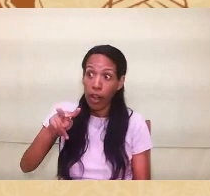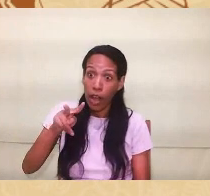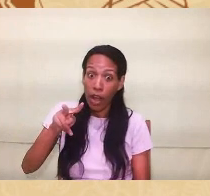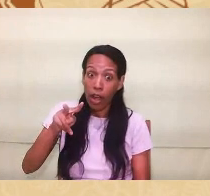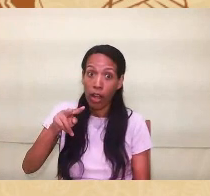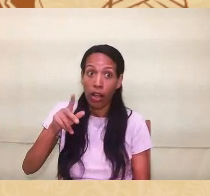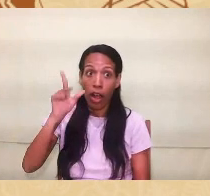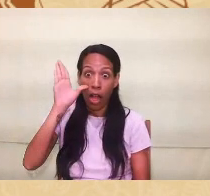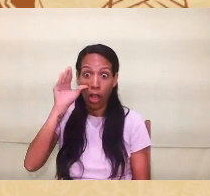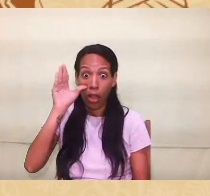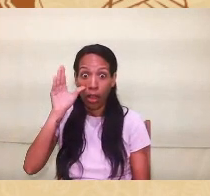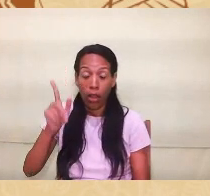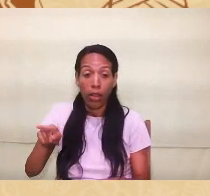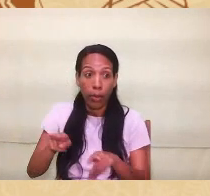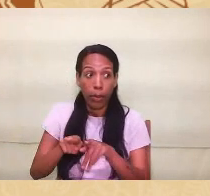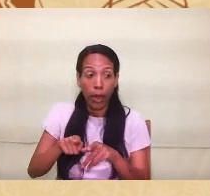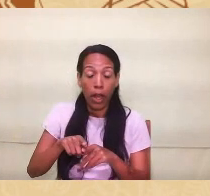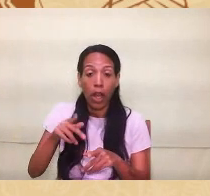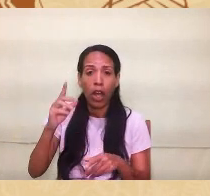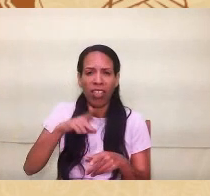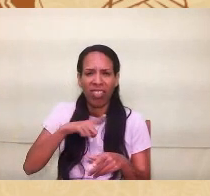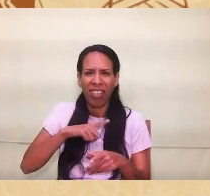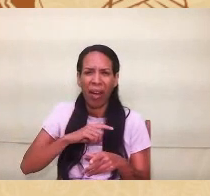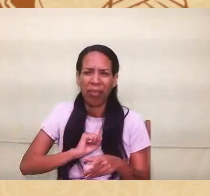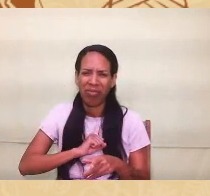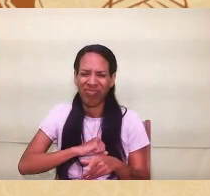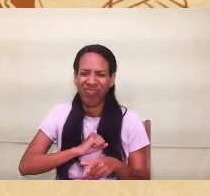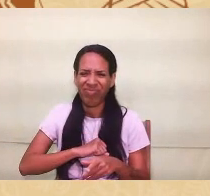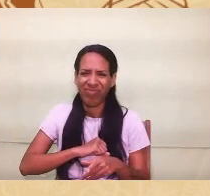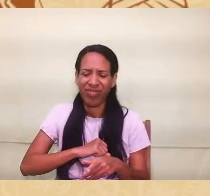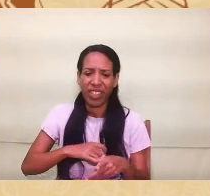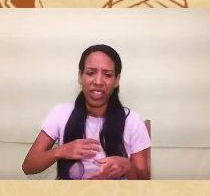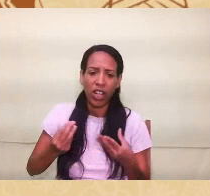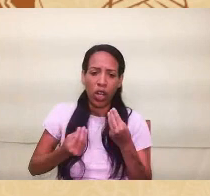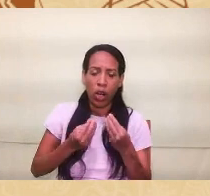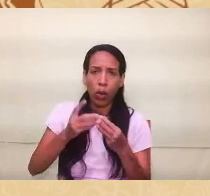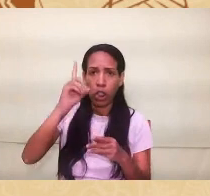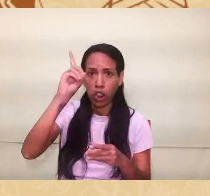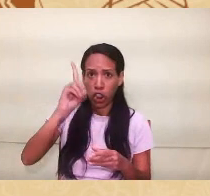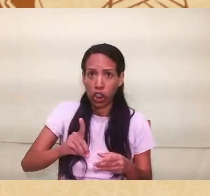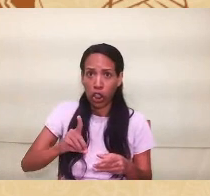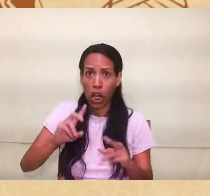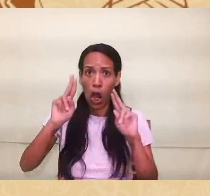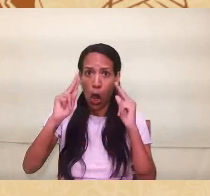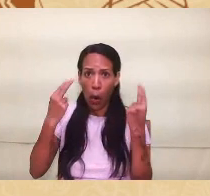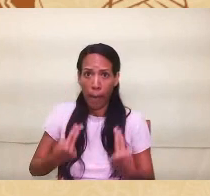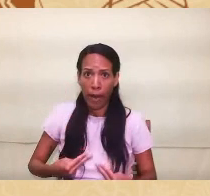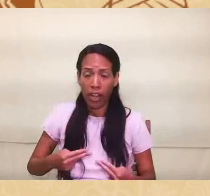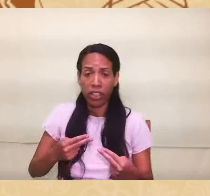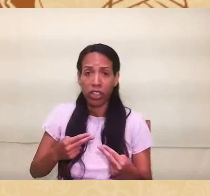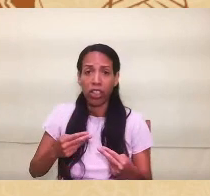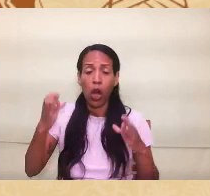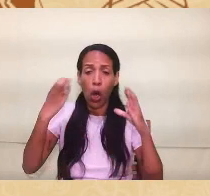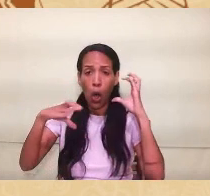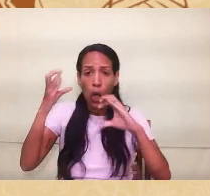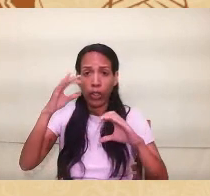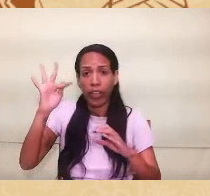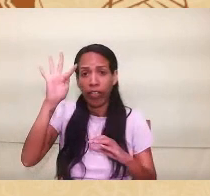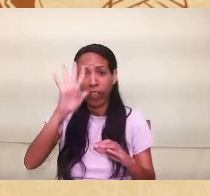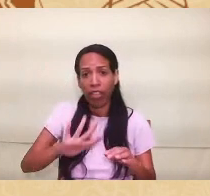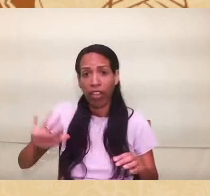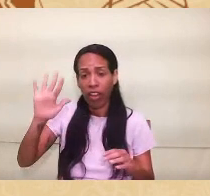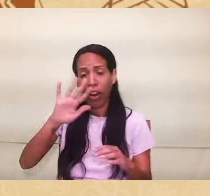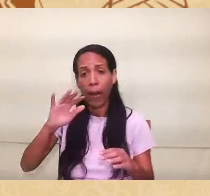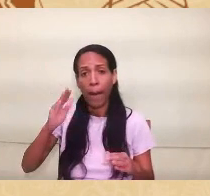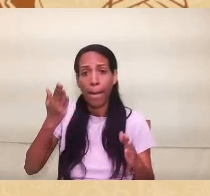questões que tanto nos maltratam. A Comissão de Direitos Humanos do Conselho Federal de Psicologia, a Maria